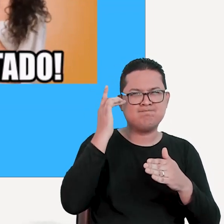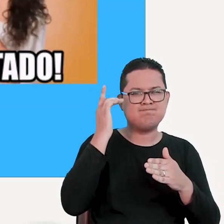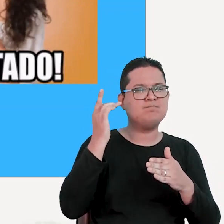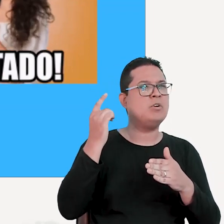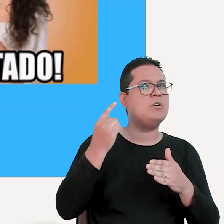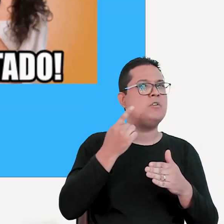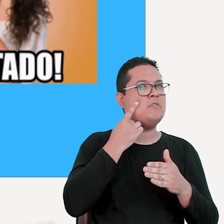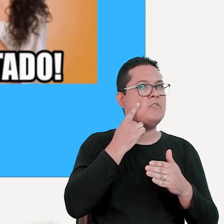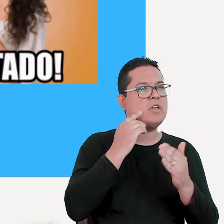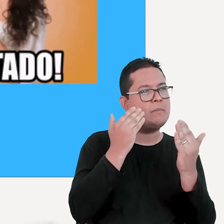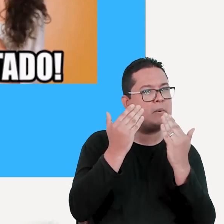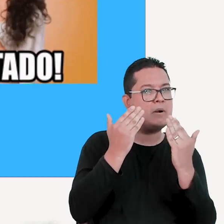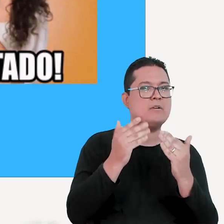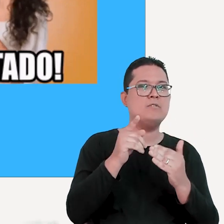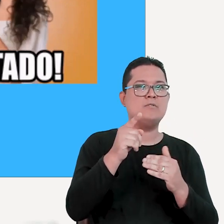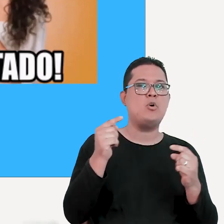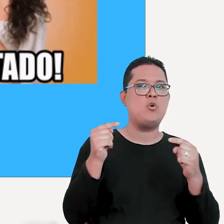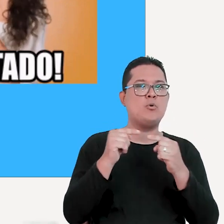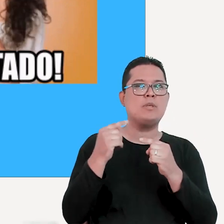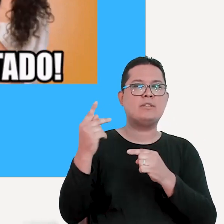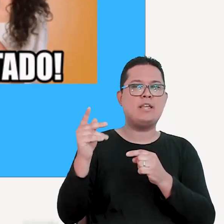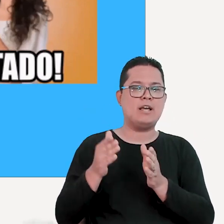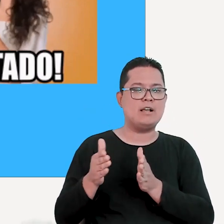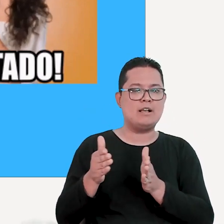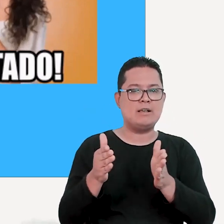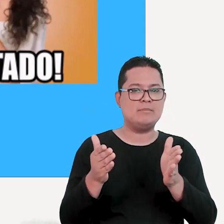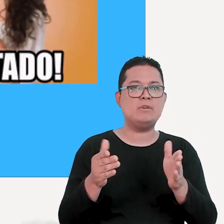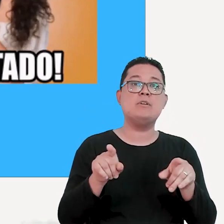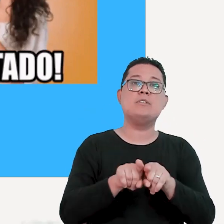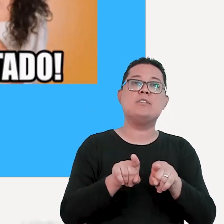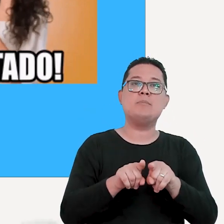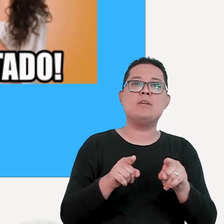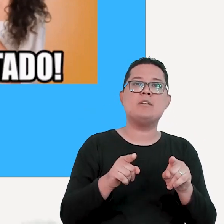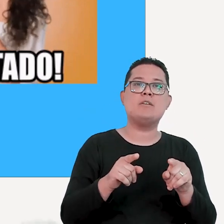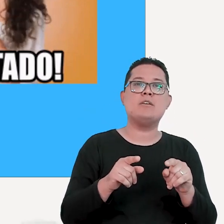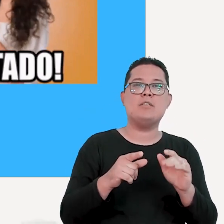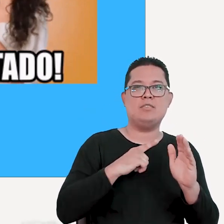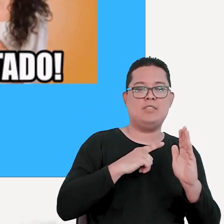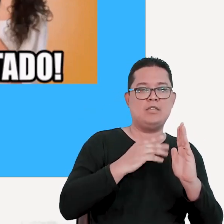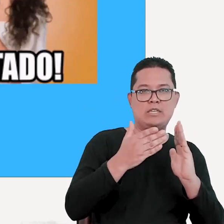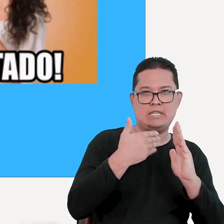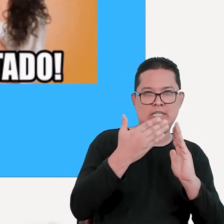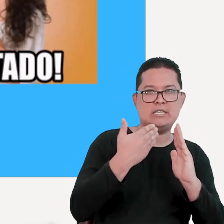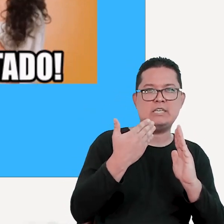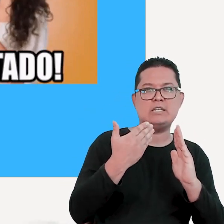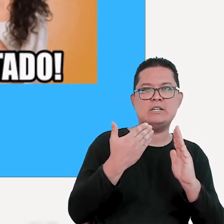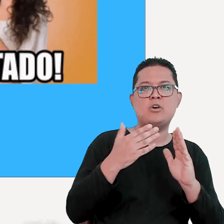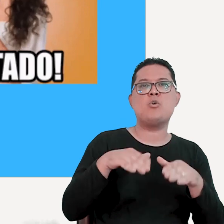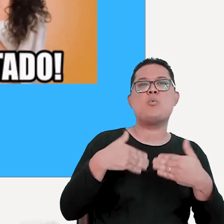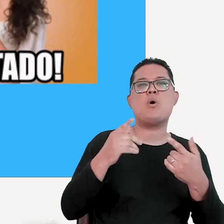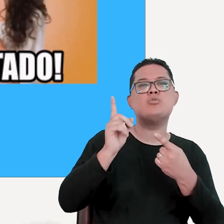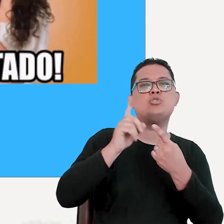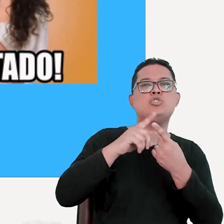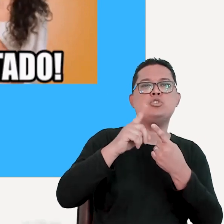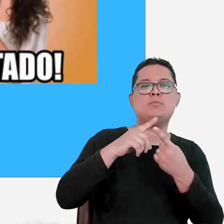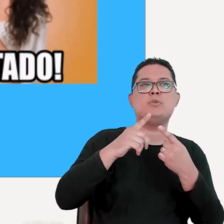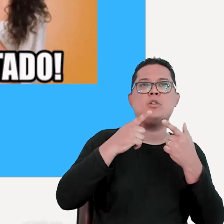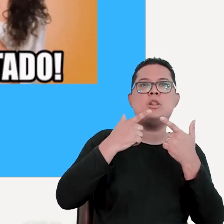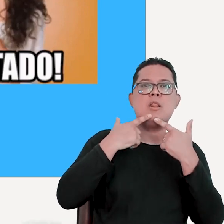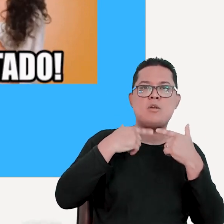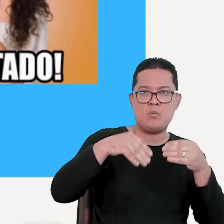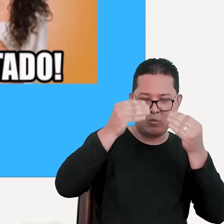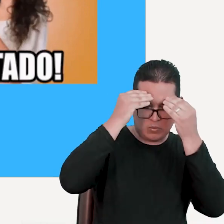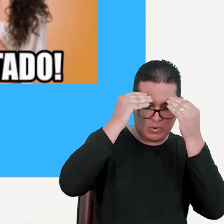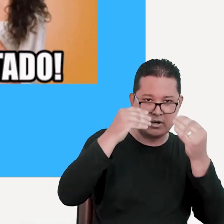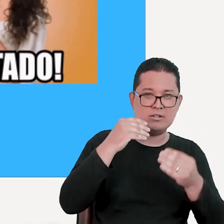jornada, verifique o guia de estilo e linguagem, o guia de voz e tom da sua empresa, verifique qual sentimento a